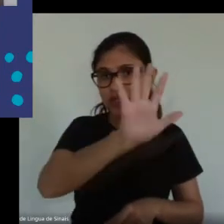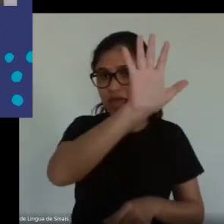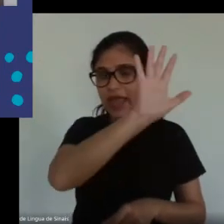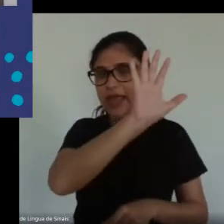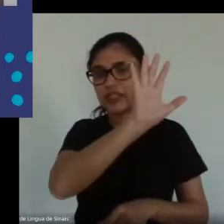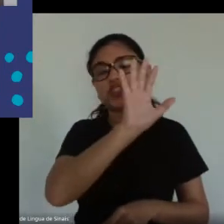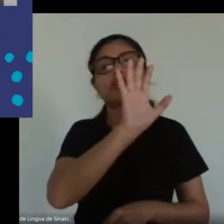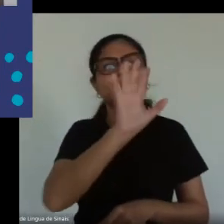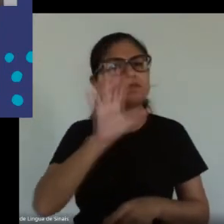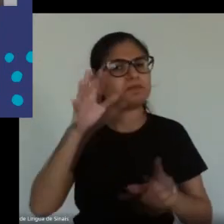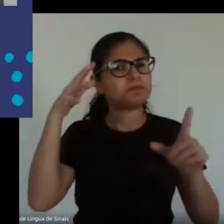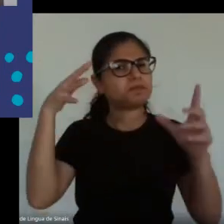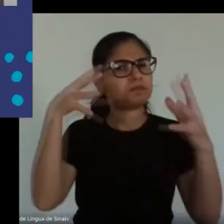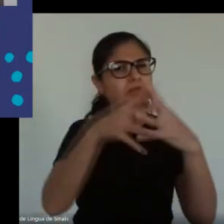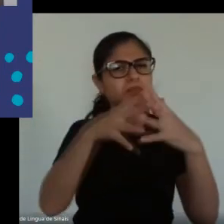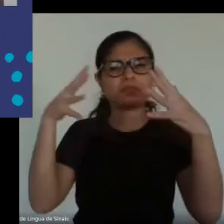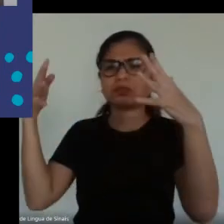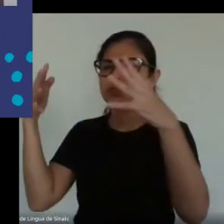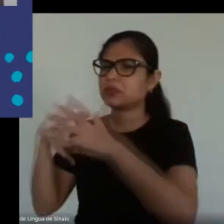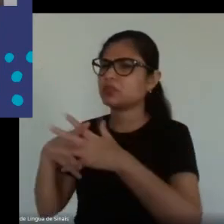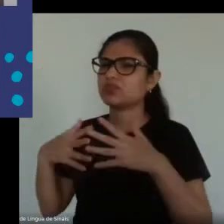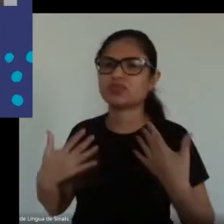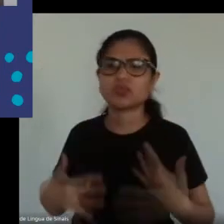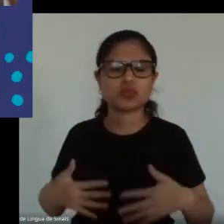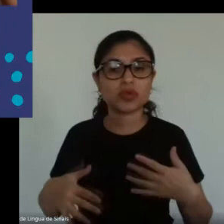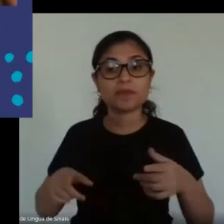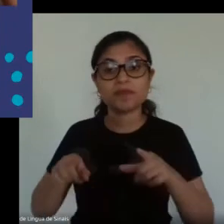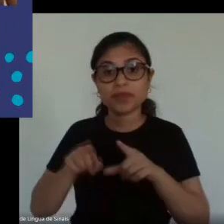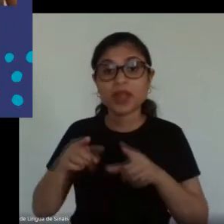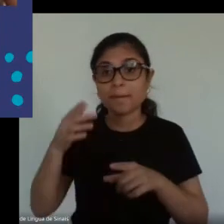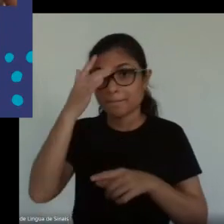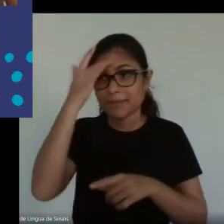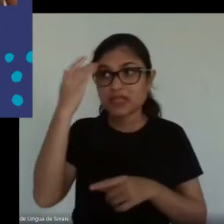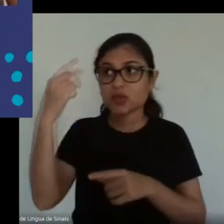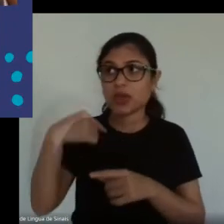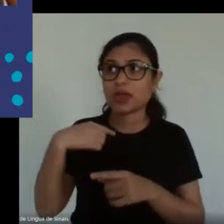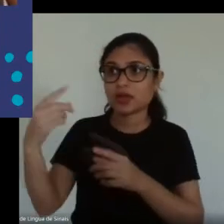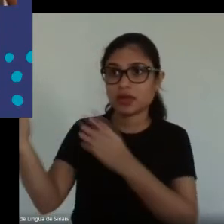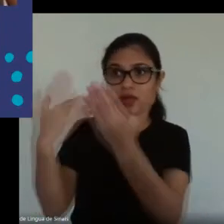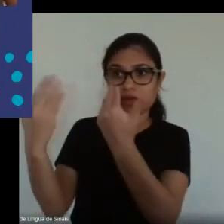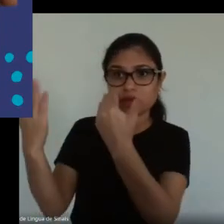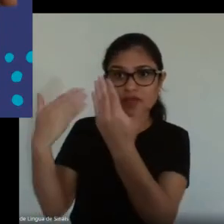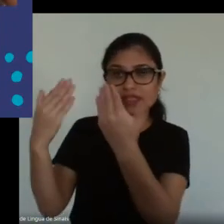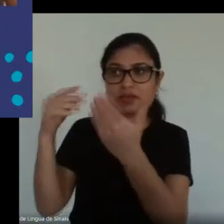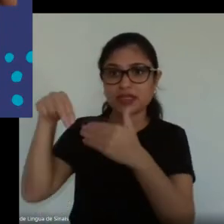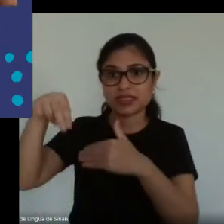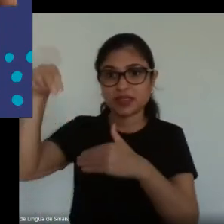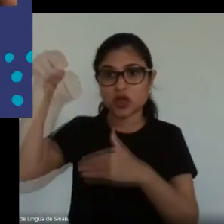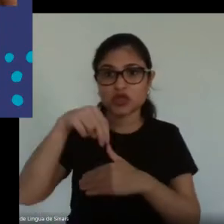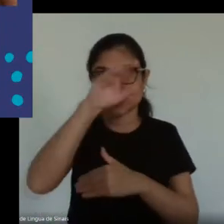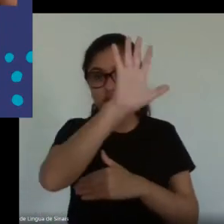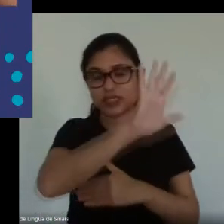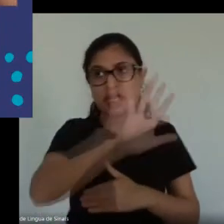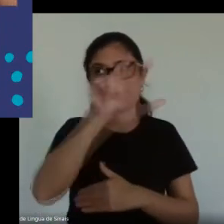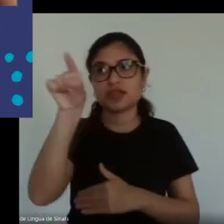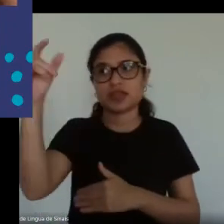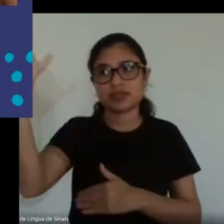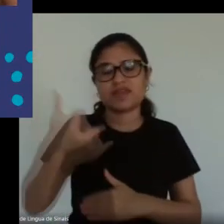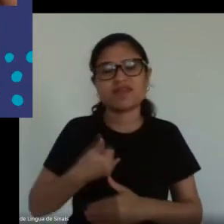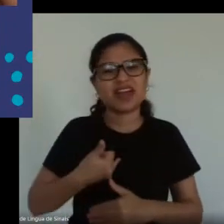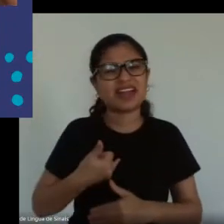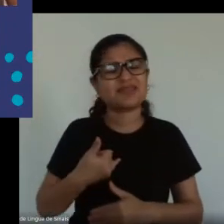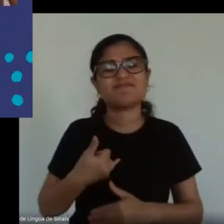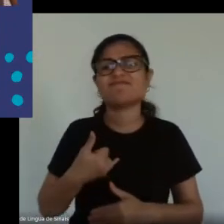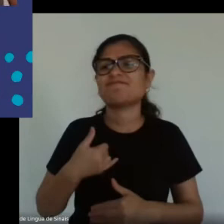nordeste afeta demais. E os interlocutores que eu tenho nesses lugares, eles dizem assim, Nilma, a luta aqui é